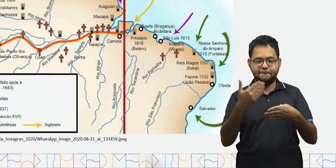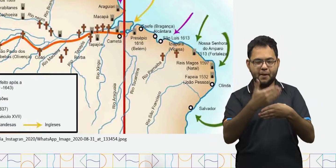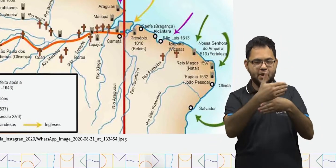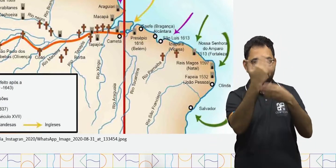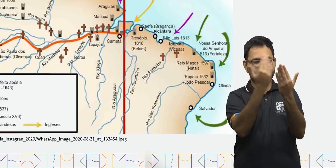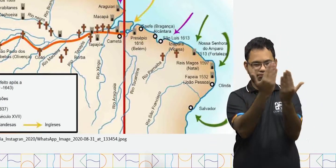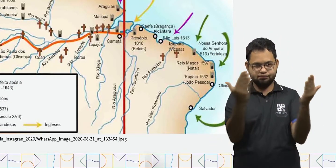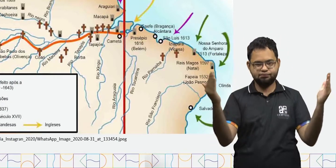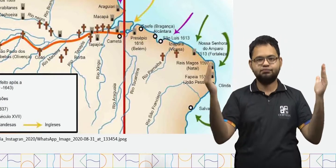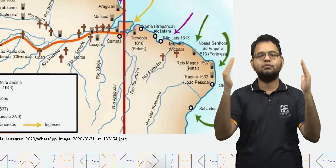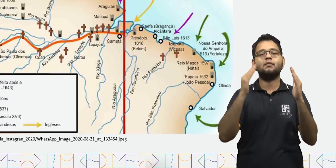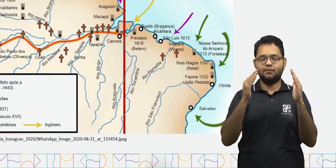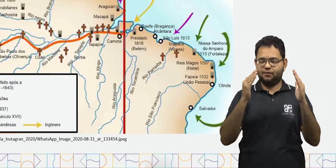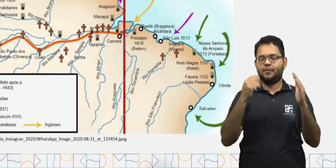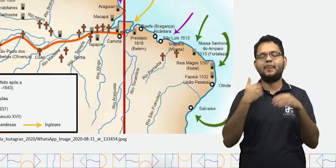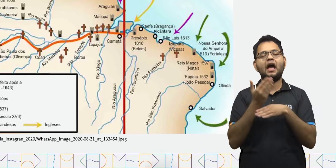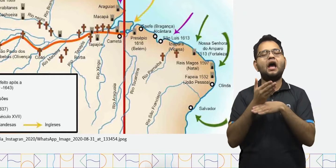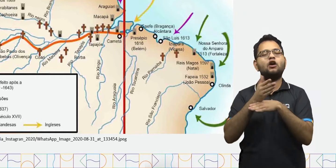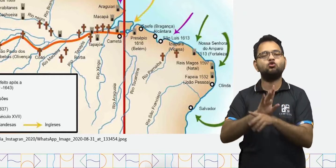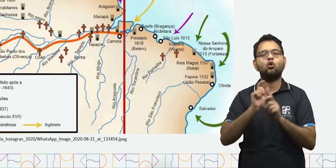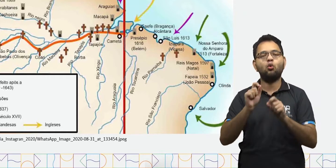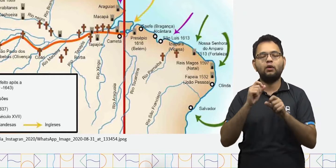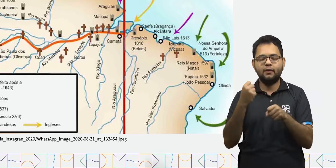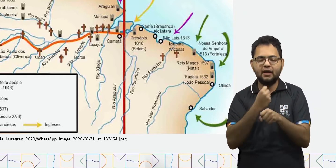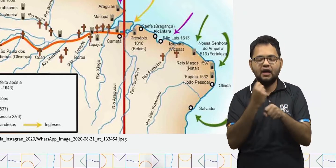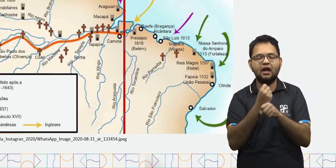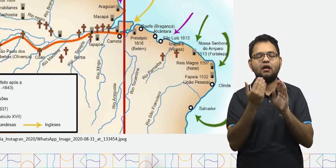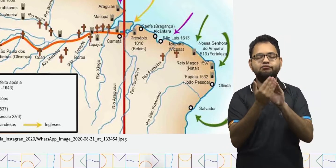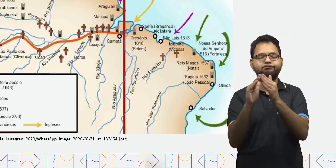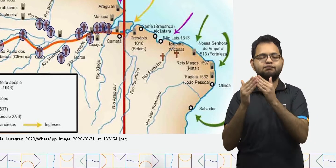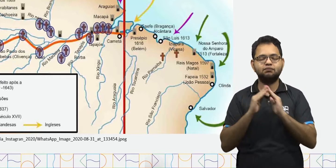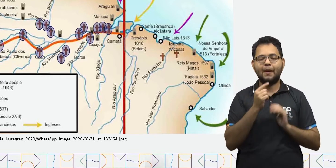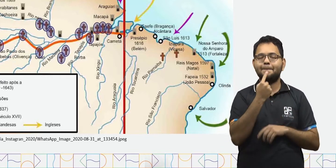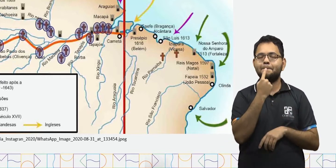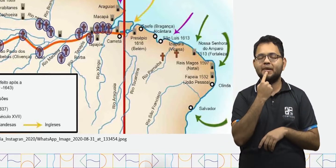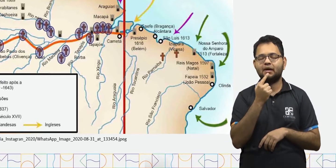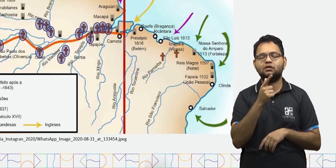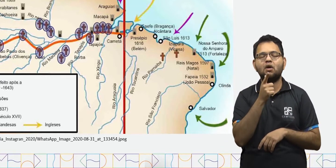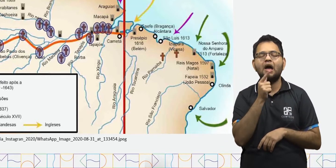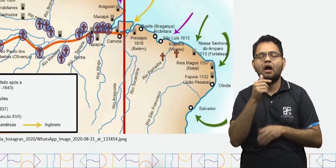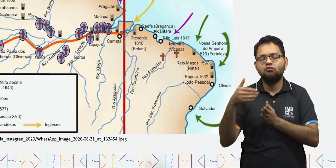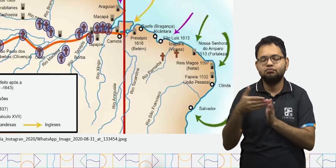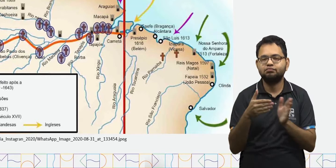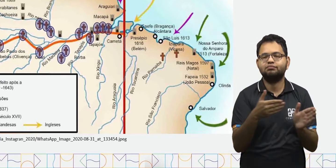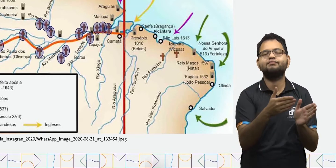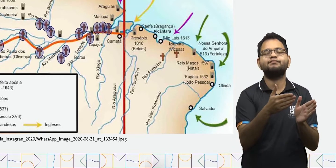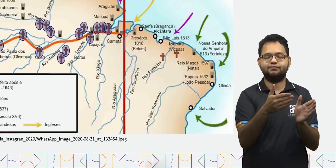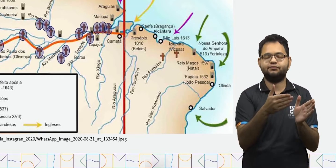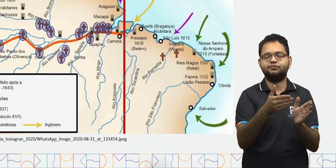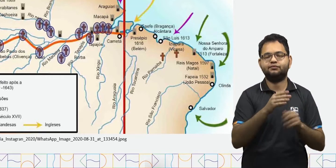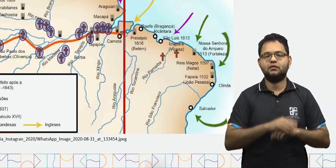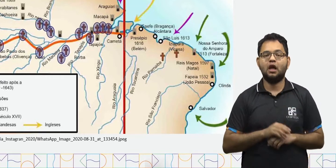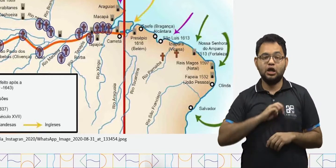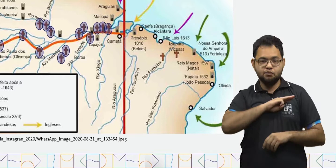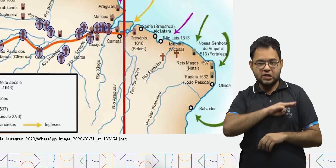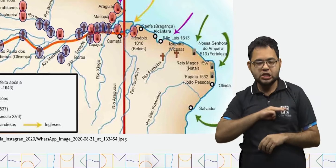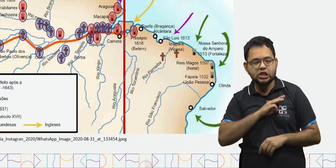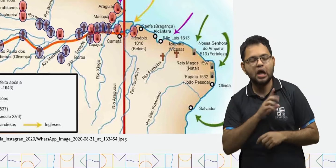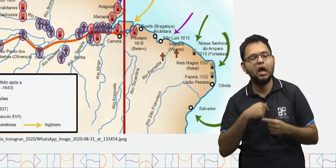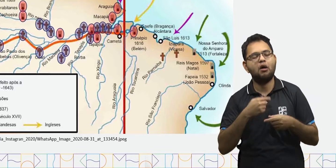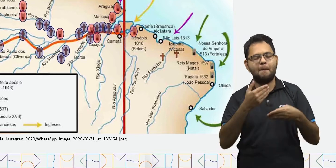fortes deram origem a várias vilas ao longo do rio Amazonas. As missões, os